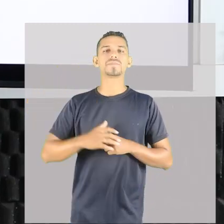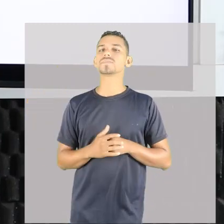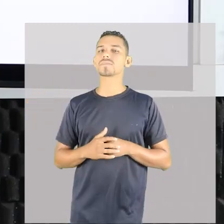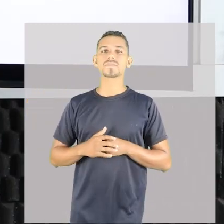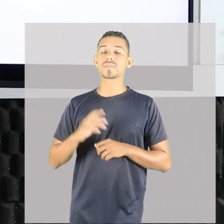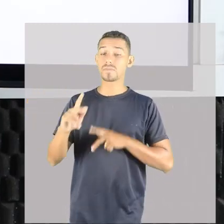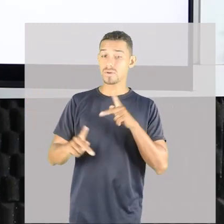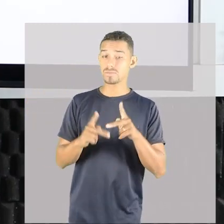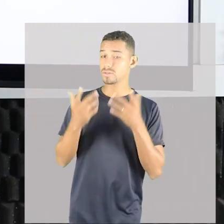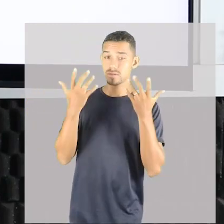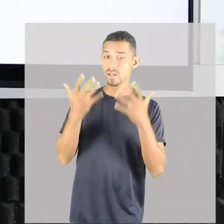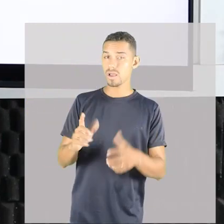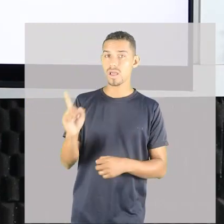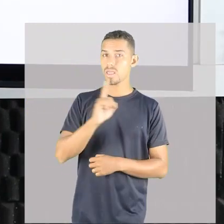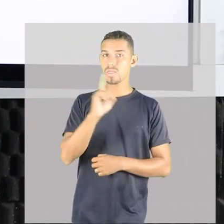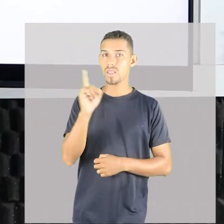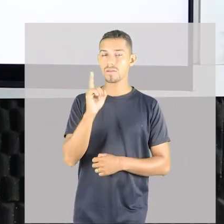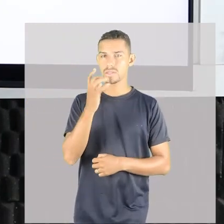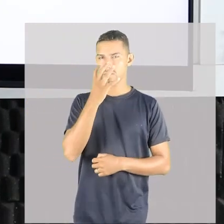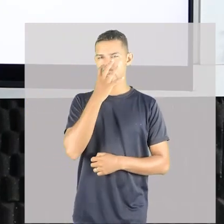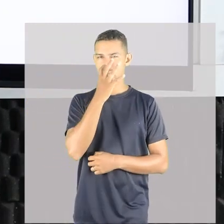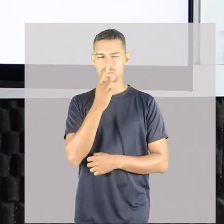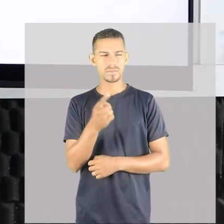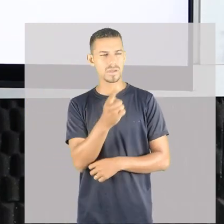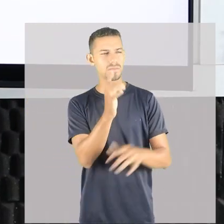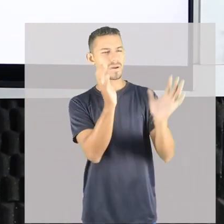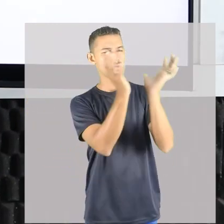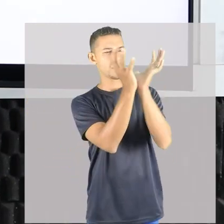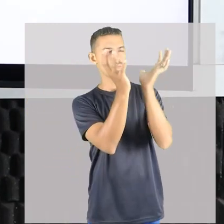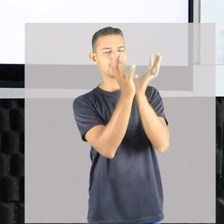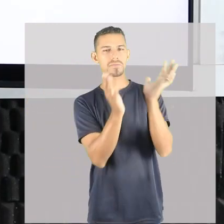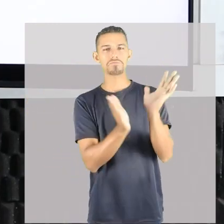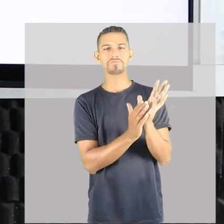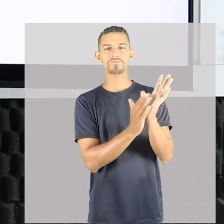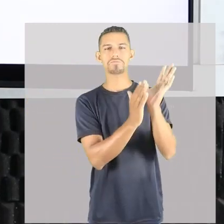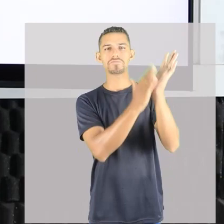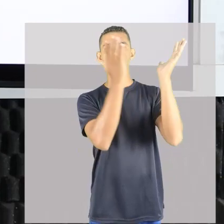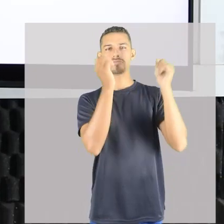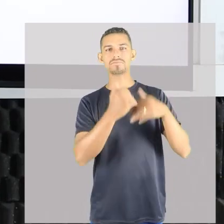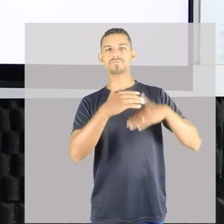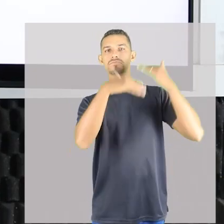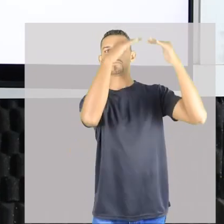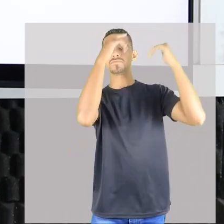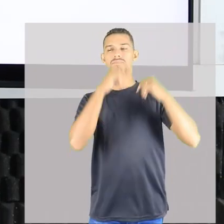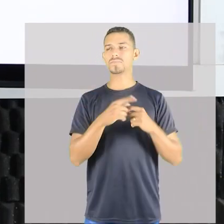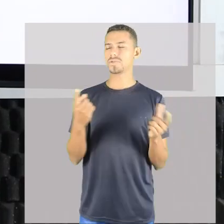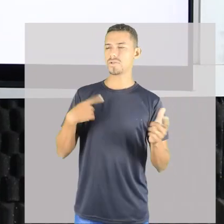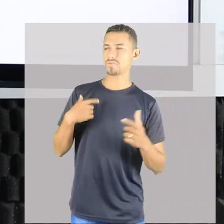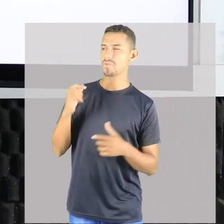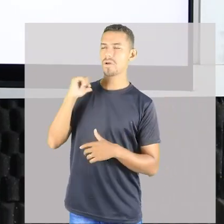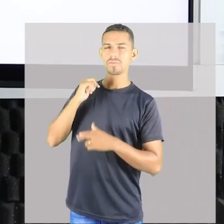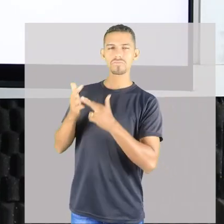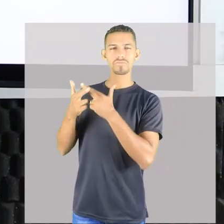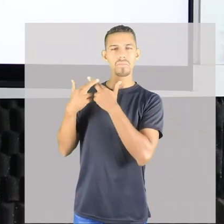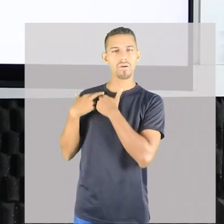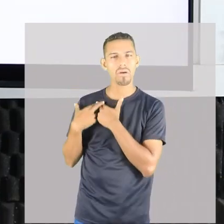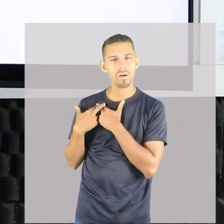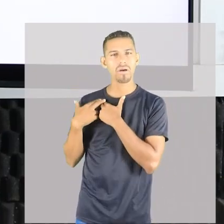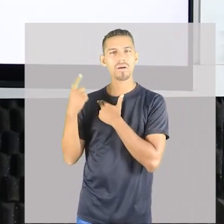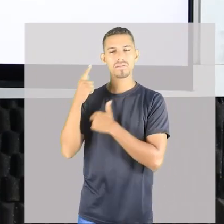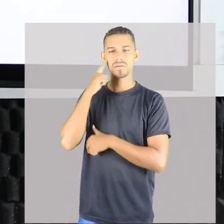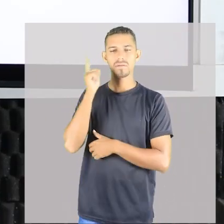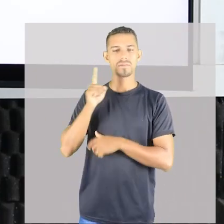queria mais, né, ver esses privilégios dessas classes abastardas nas costas deles, enquanto,